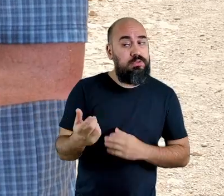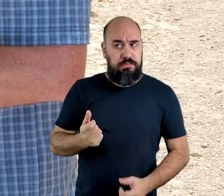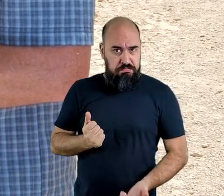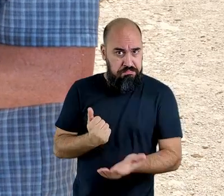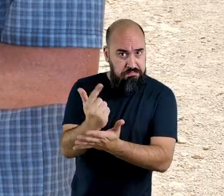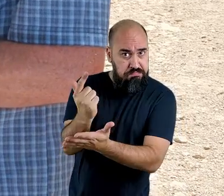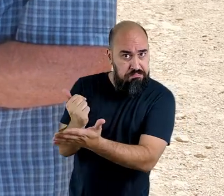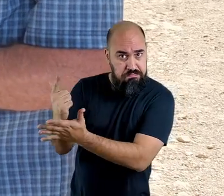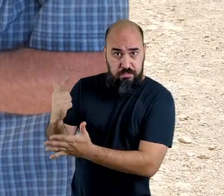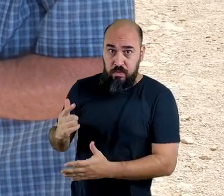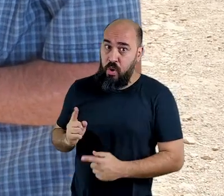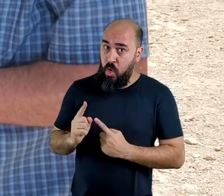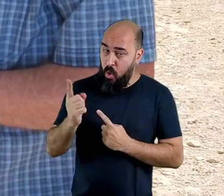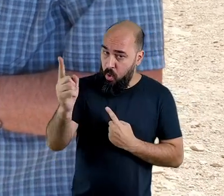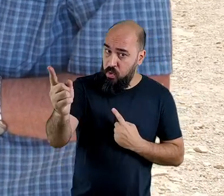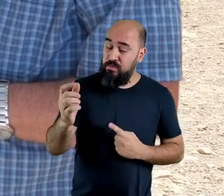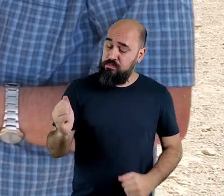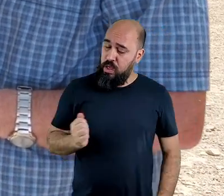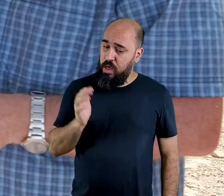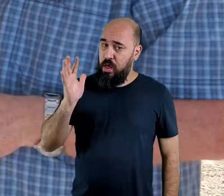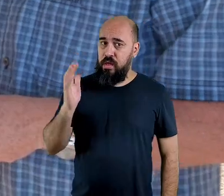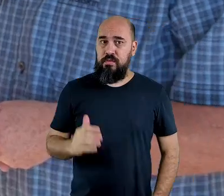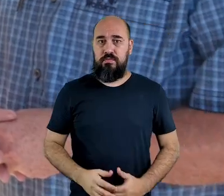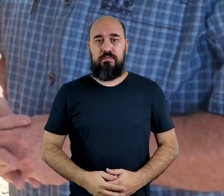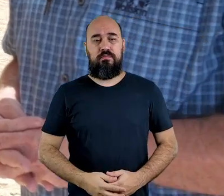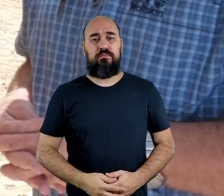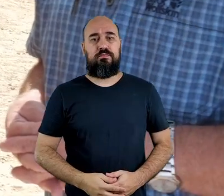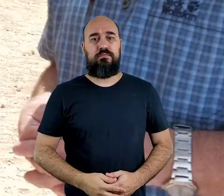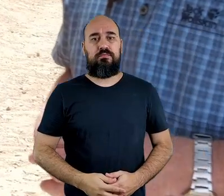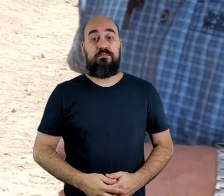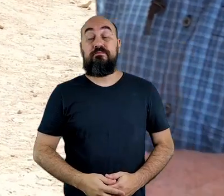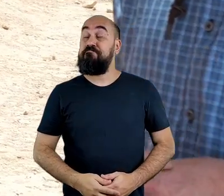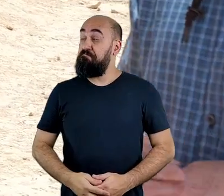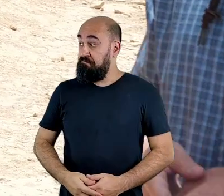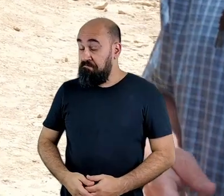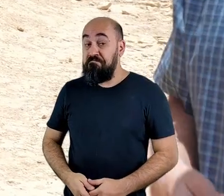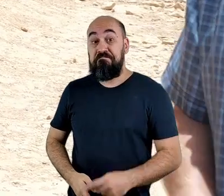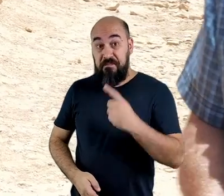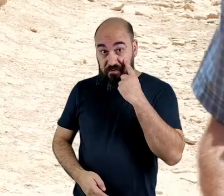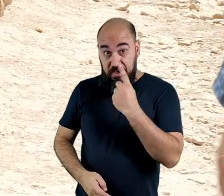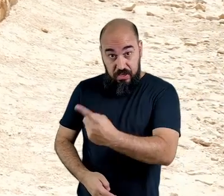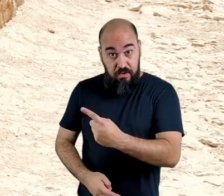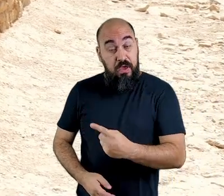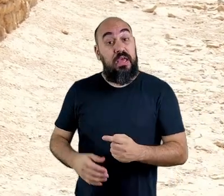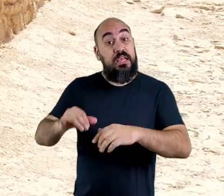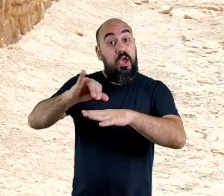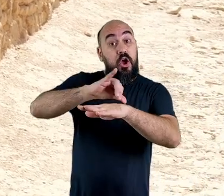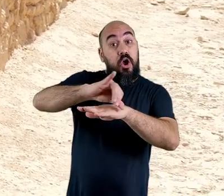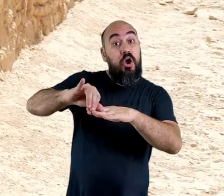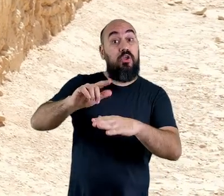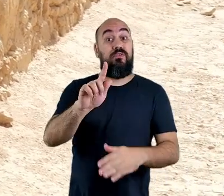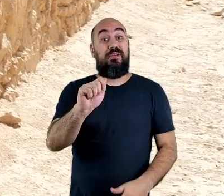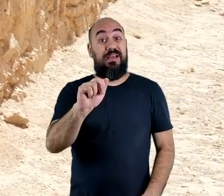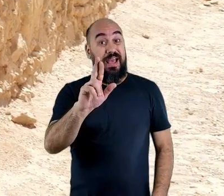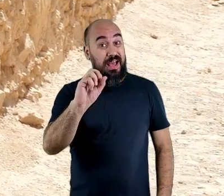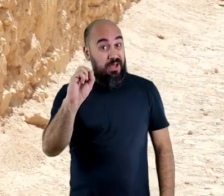Mediterrâneo. E você viu esse óleo, garum, que ele mencionou? Inclusive os arqueólogos, quando estavam